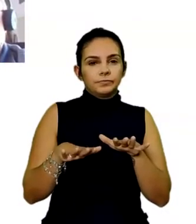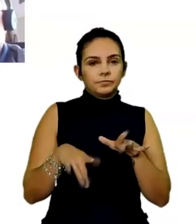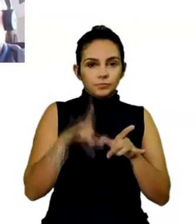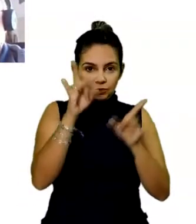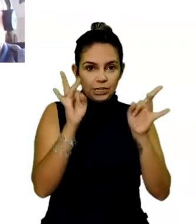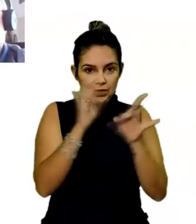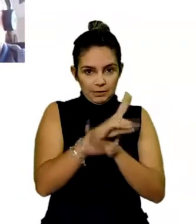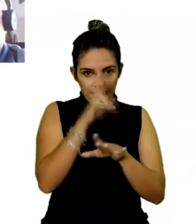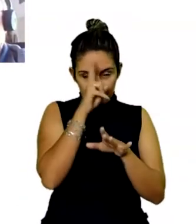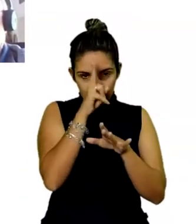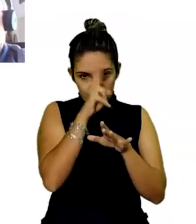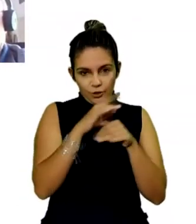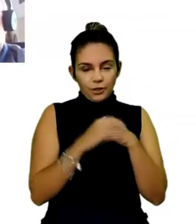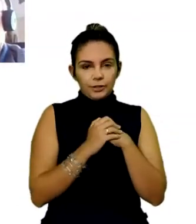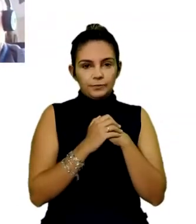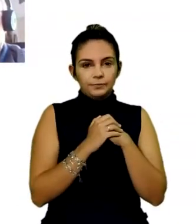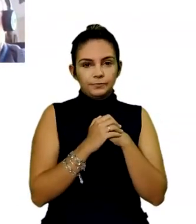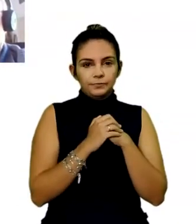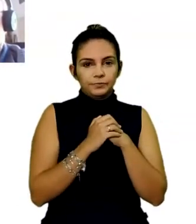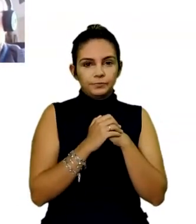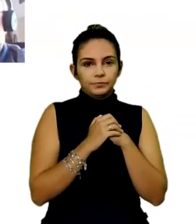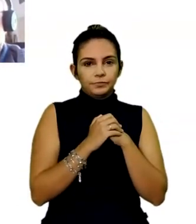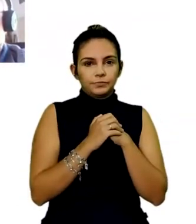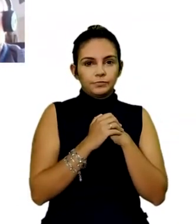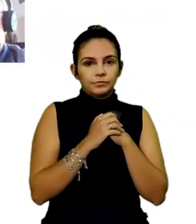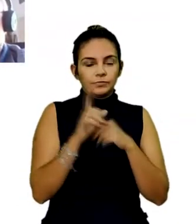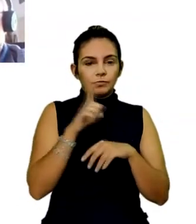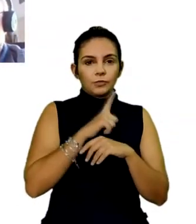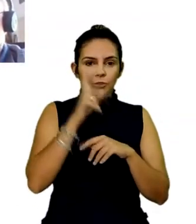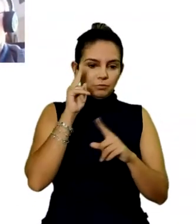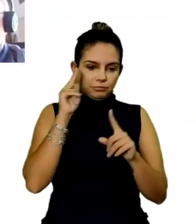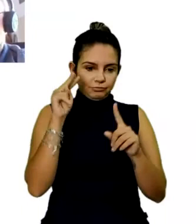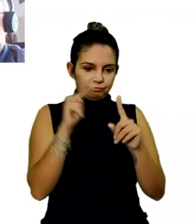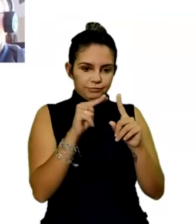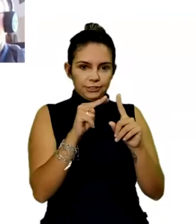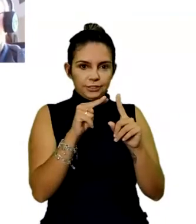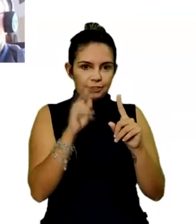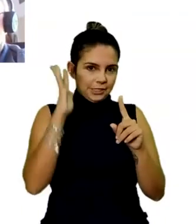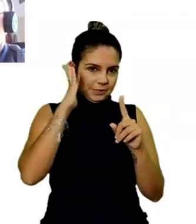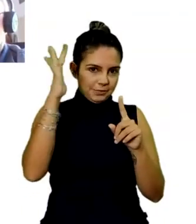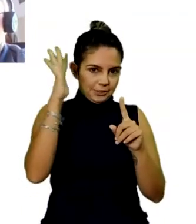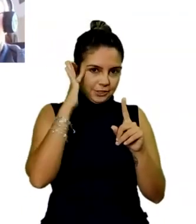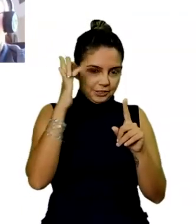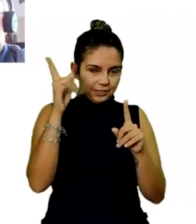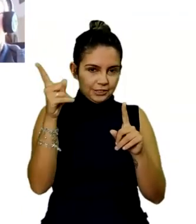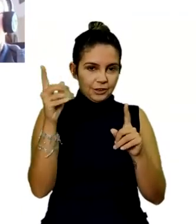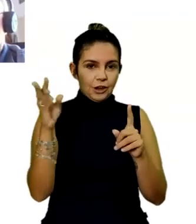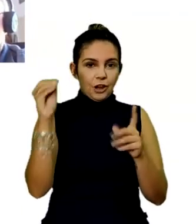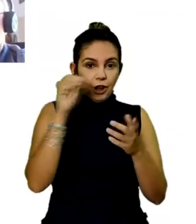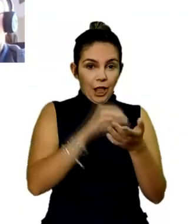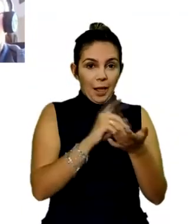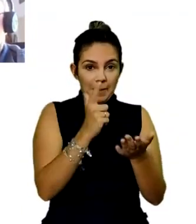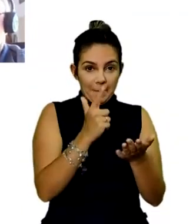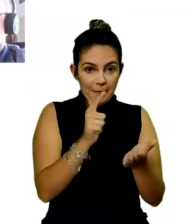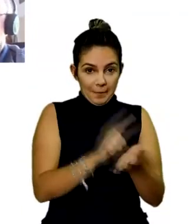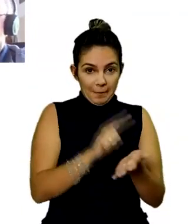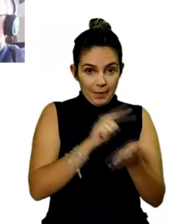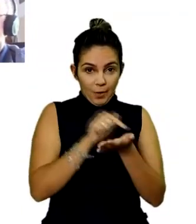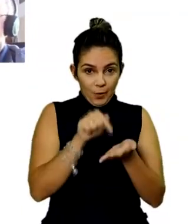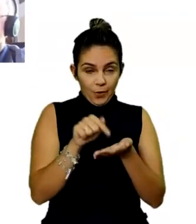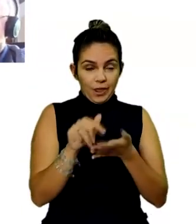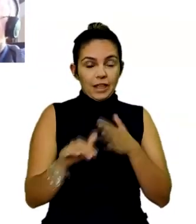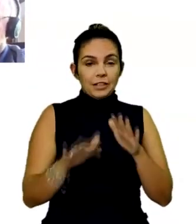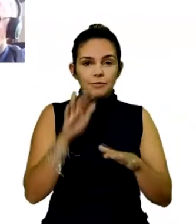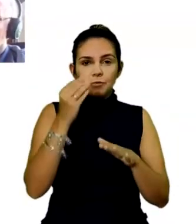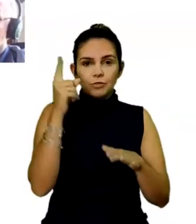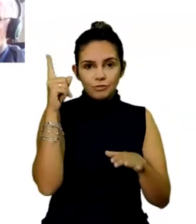termina a história, Eliardo e eu temos uma visão daquilo, imaginação. Na hora que ele vai colocar no papel, às